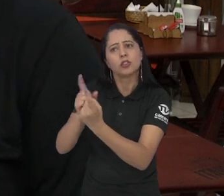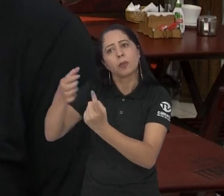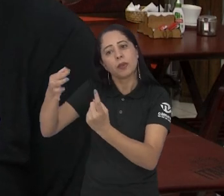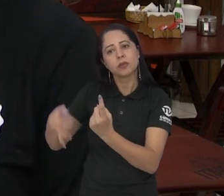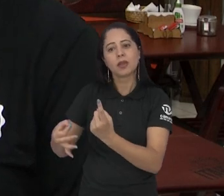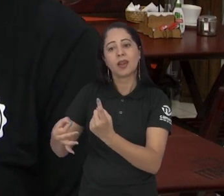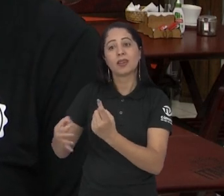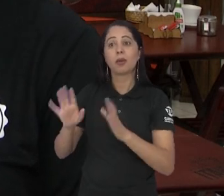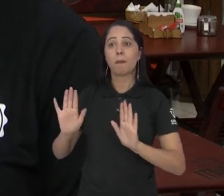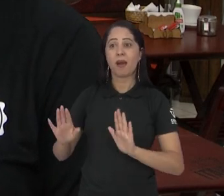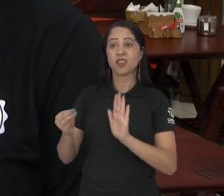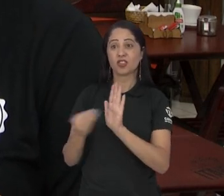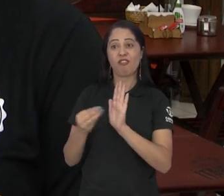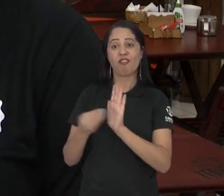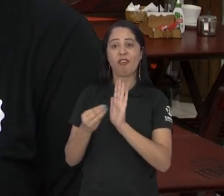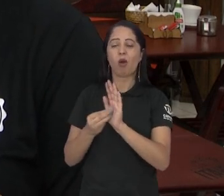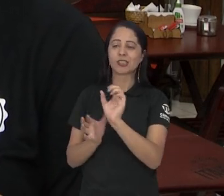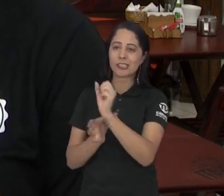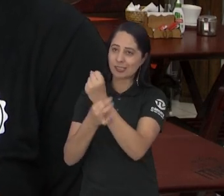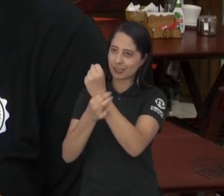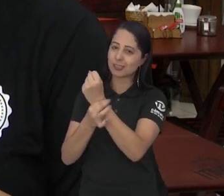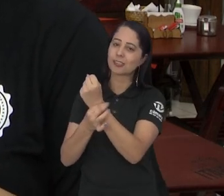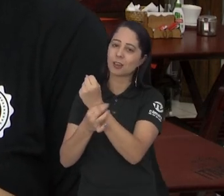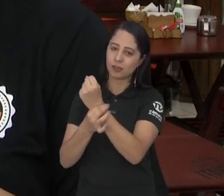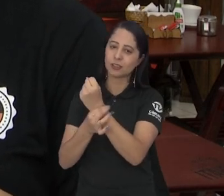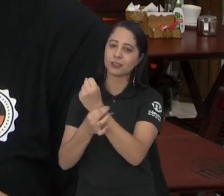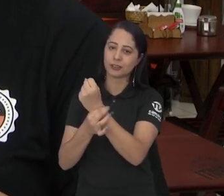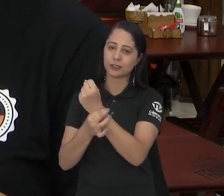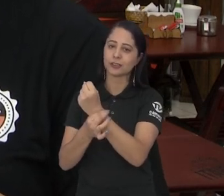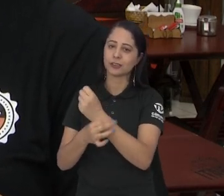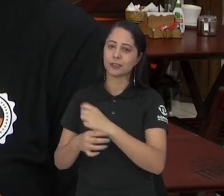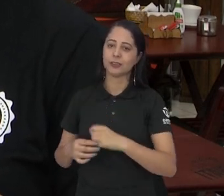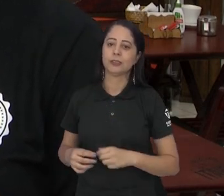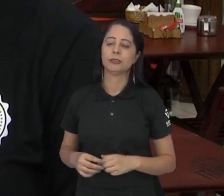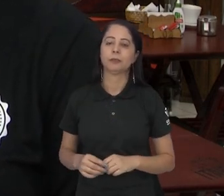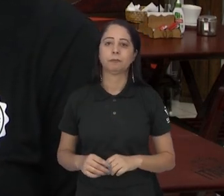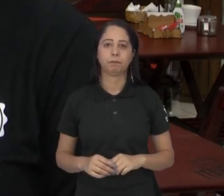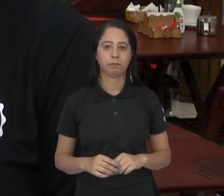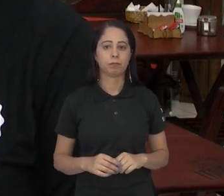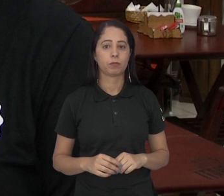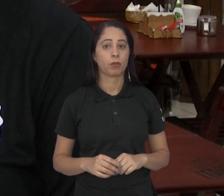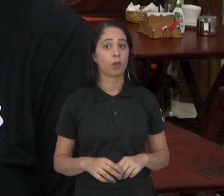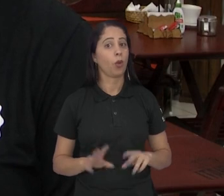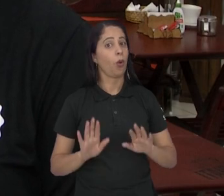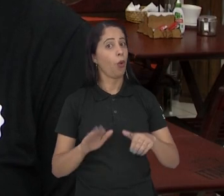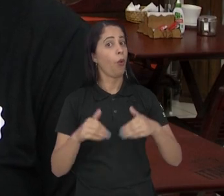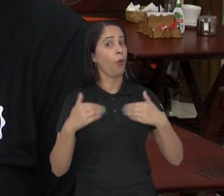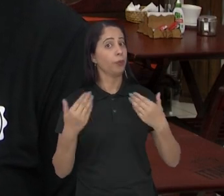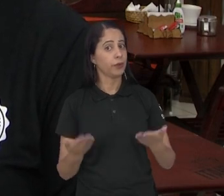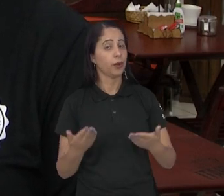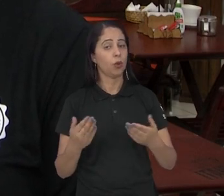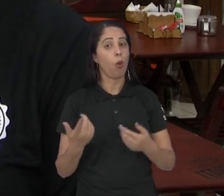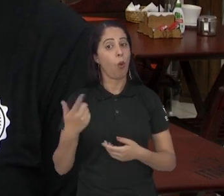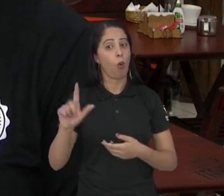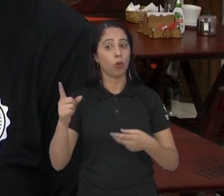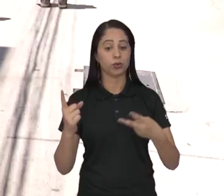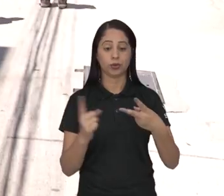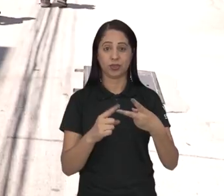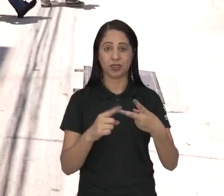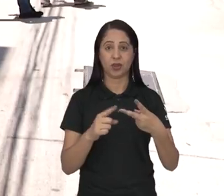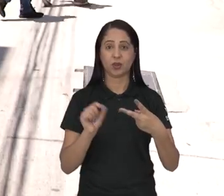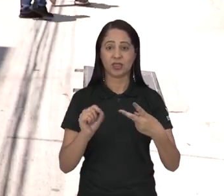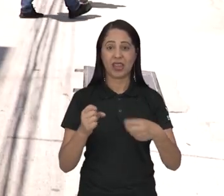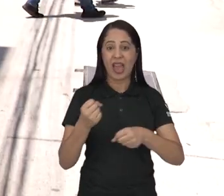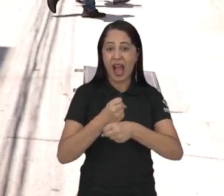né consumir tem um espaço no centro que atenda que recepcione mas a gente tem a falta da segurança também que é um ponto primordial pra gente como lojista